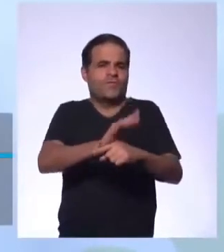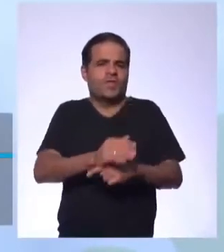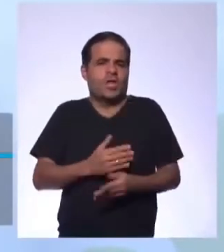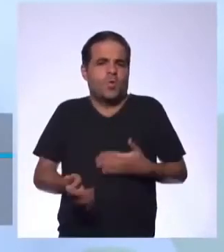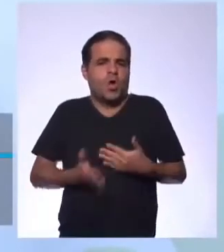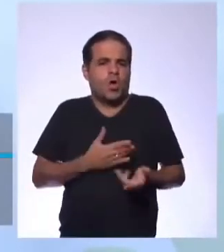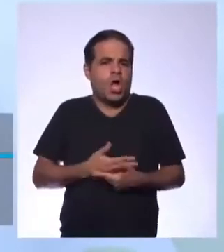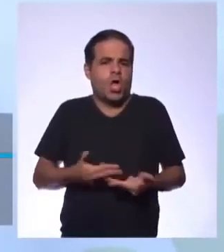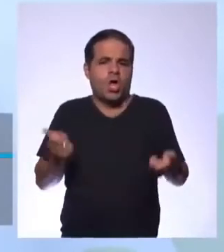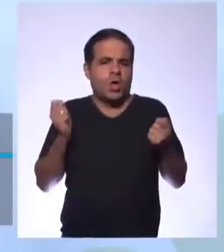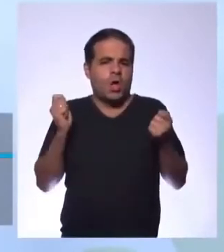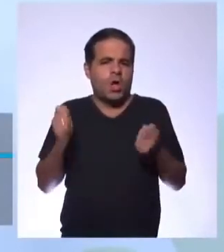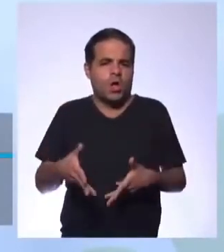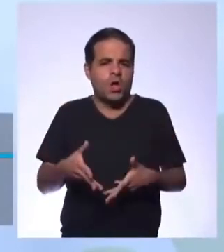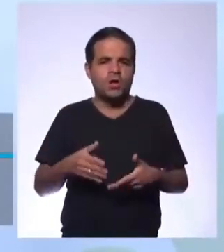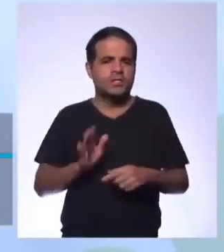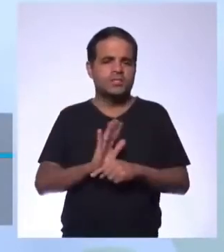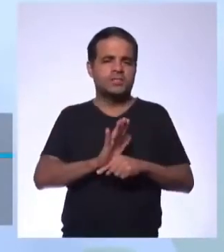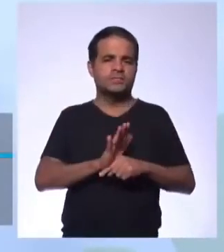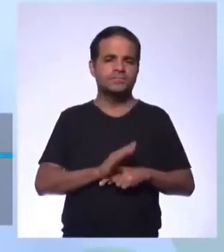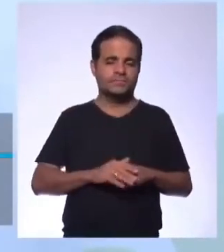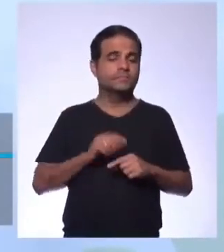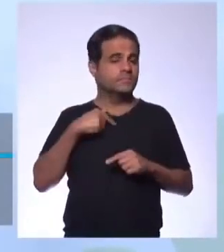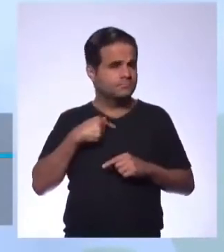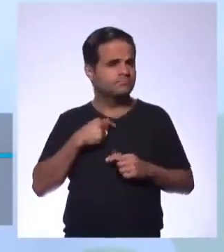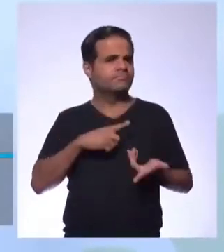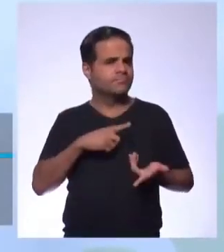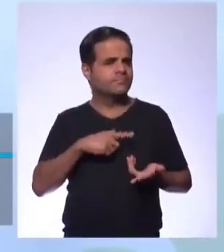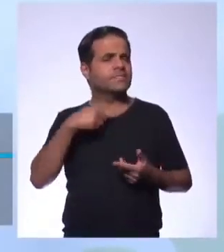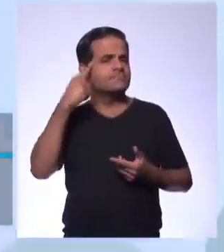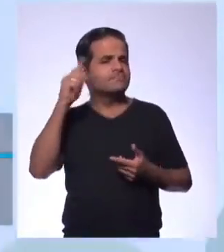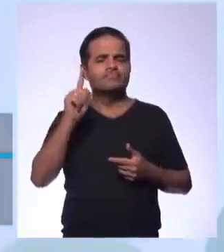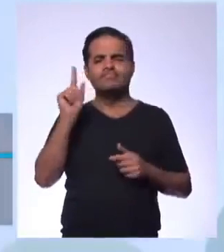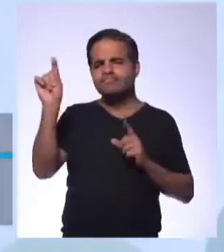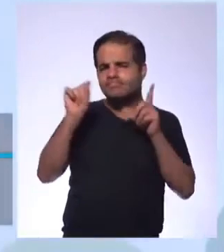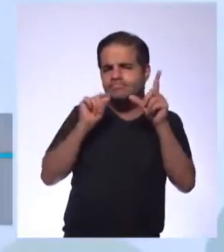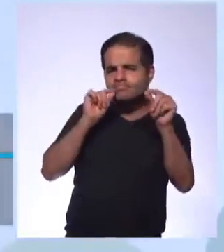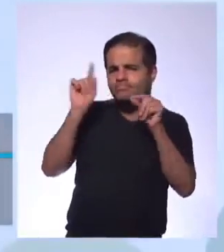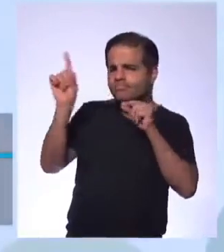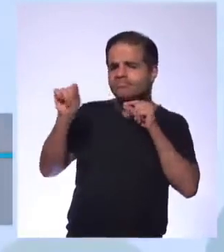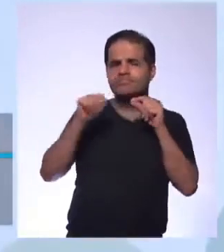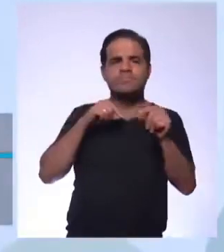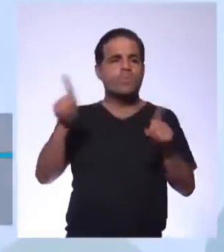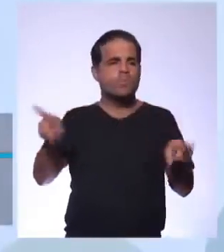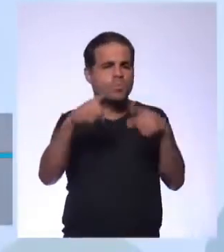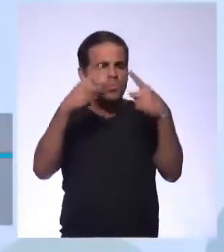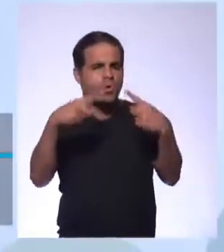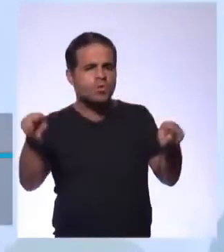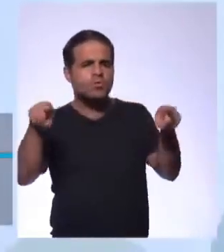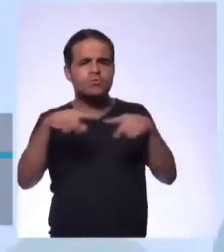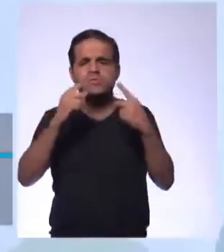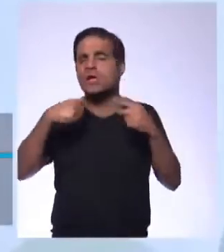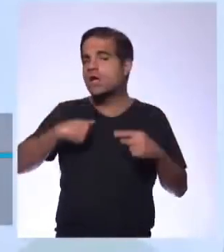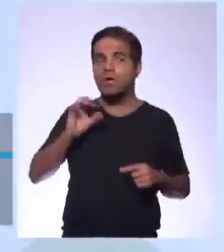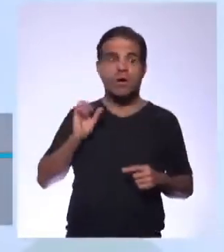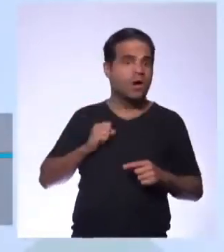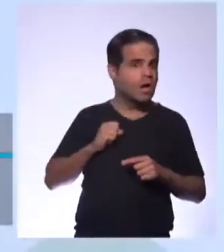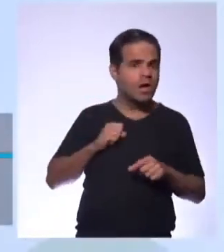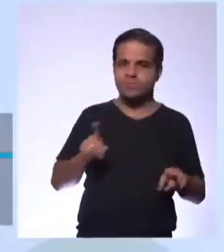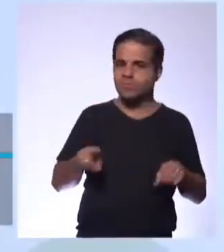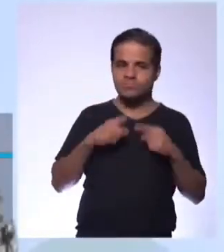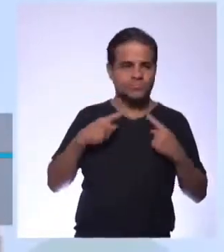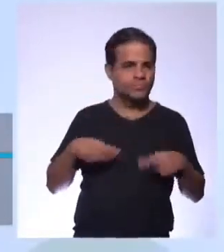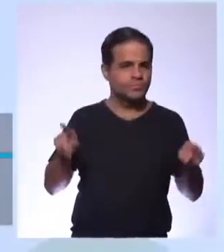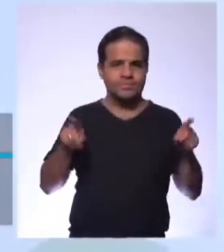tipo de produção, né? Cinematográfica, você vai ter aquele critério. Então, como que música, eu gosto de música, então eu tenho um